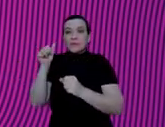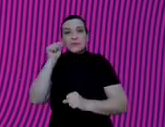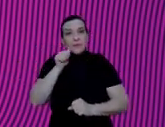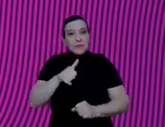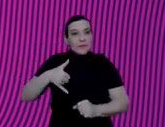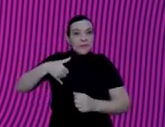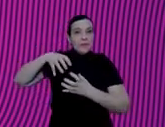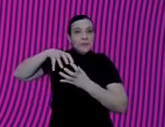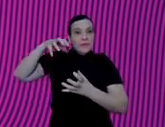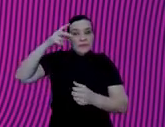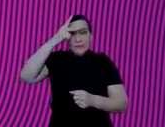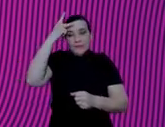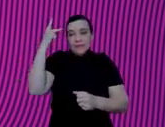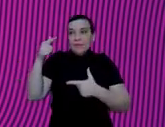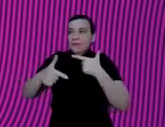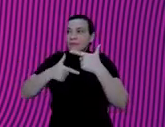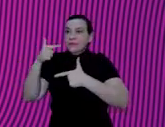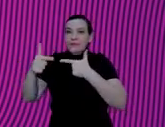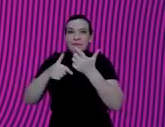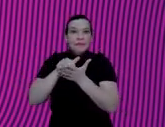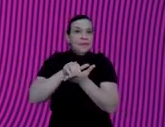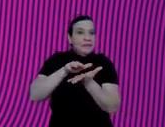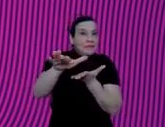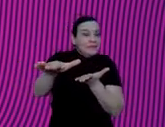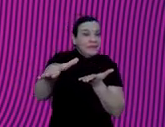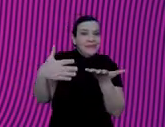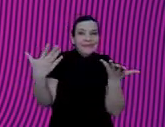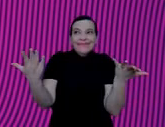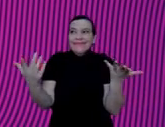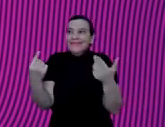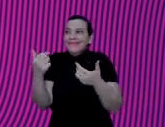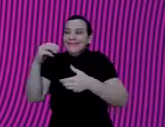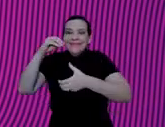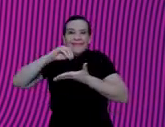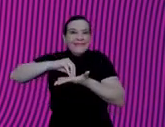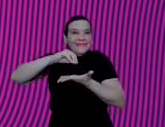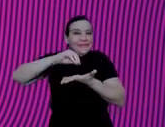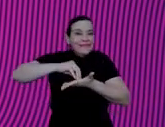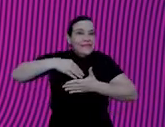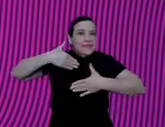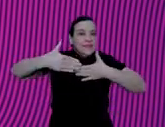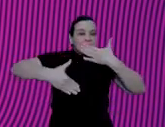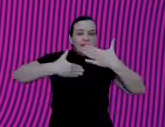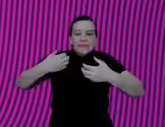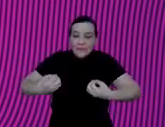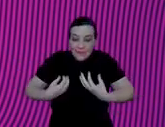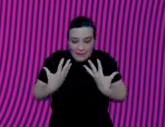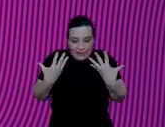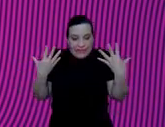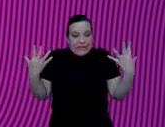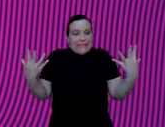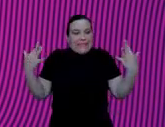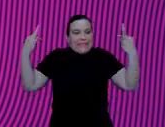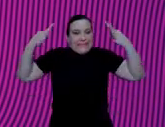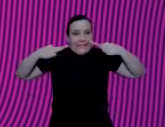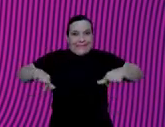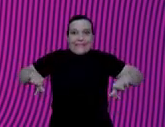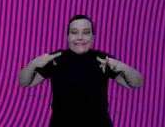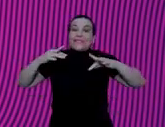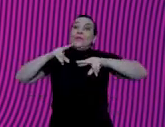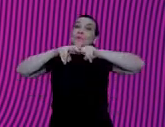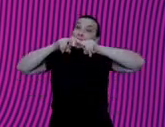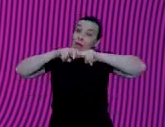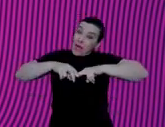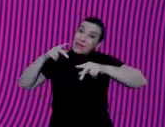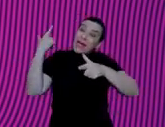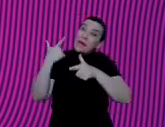emprego, instabilidade econômica, vão desenvolvendo formas de sofrimento relacionadas a isso, mas vão desembocar